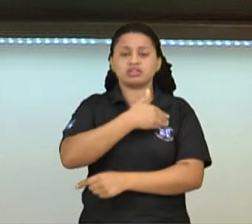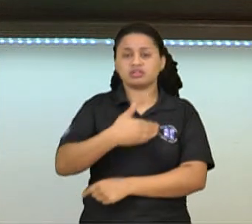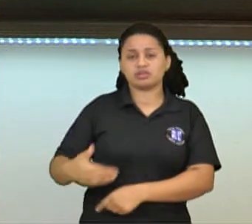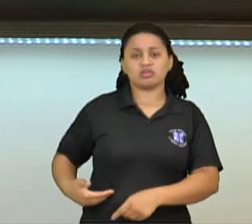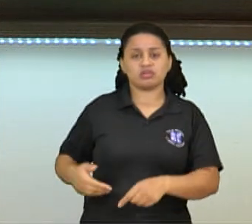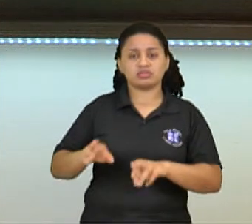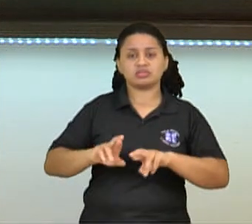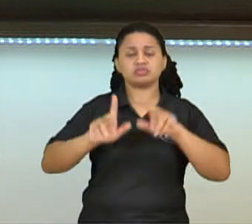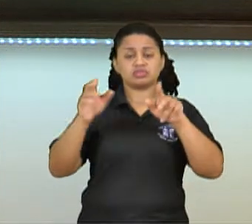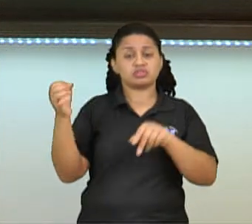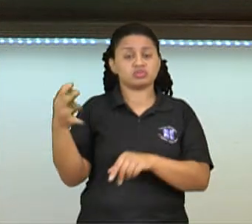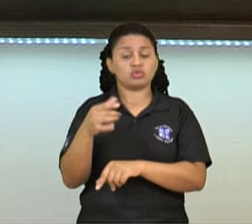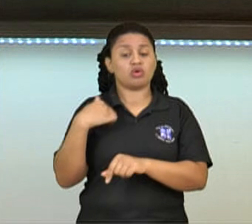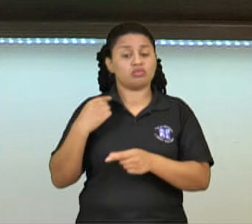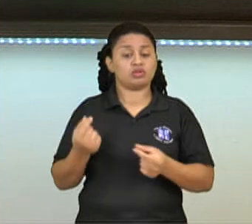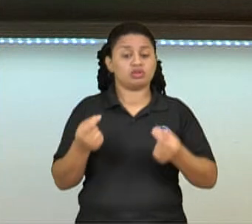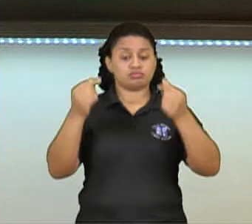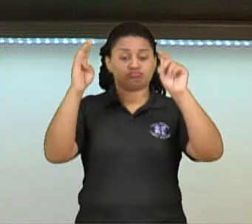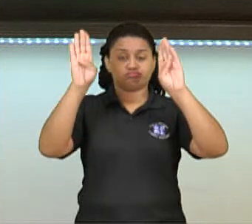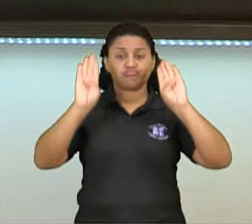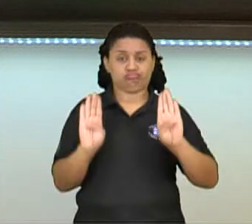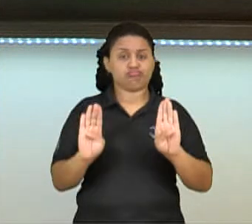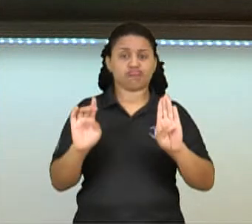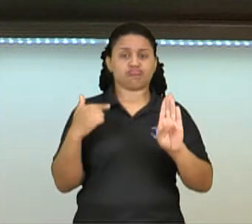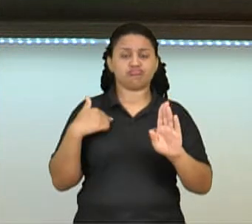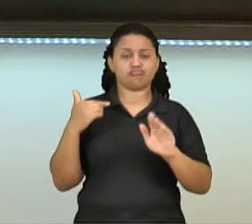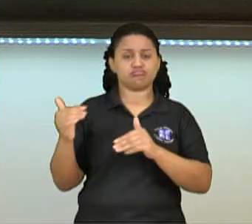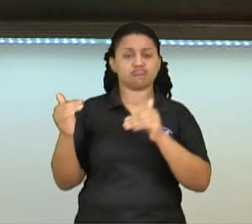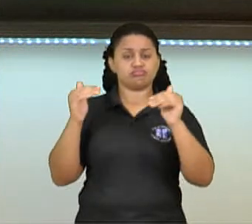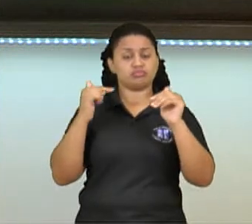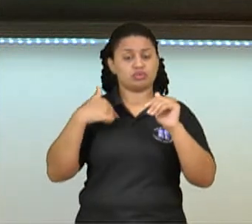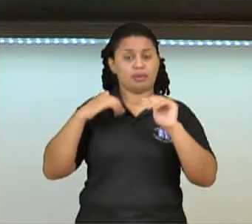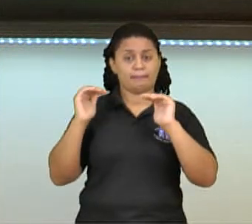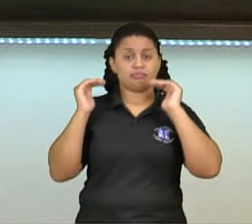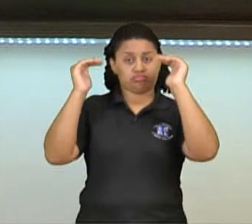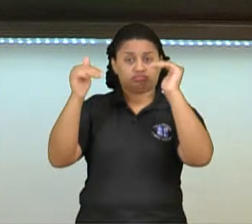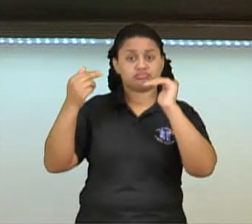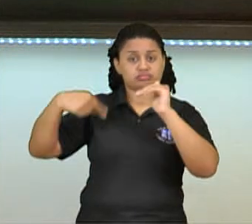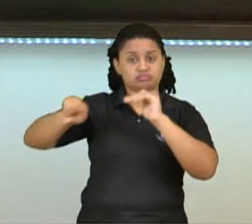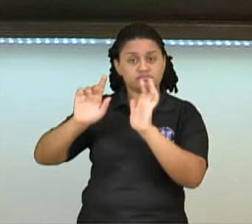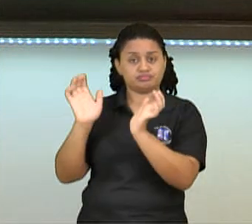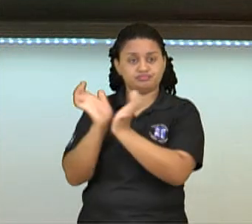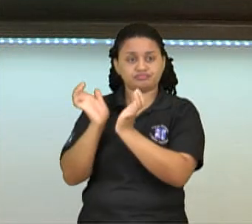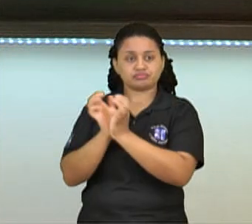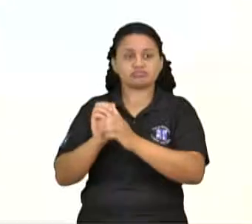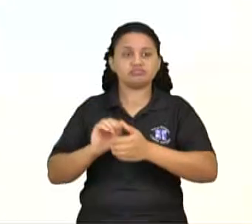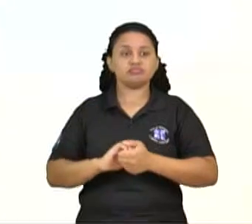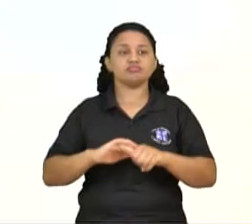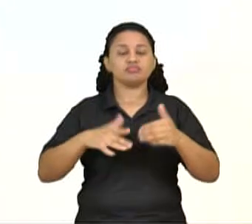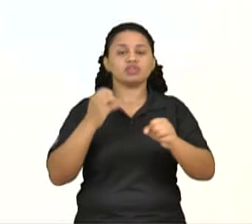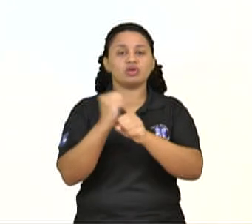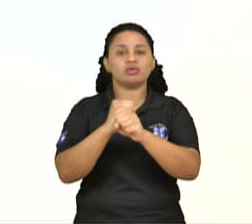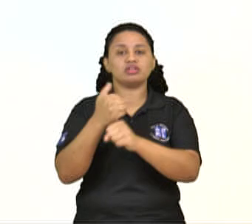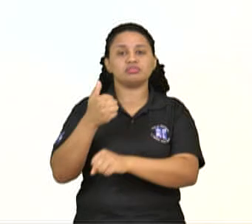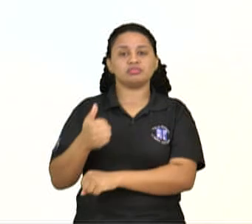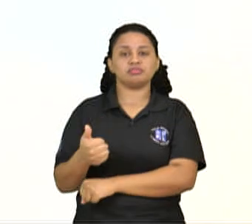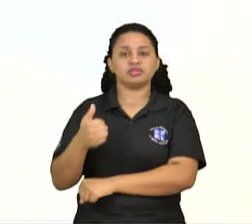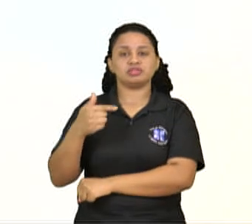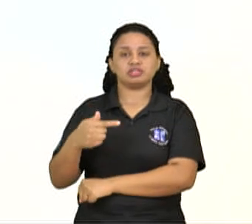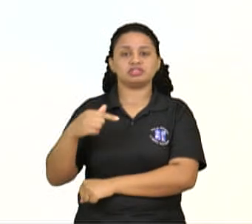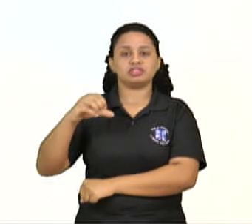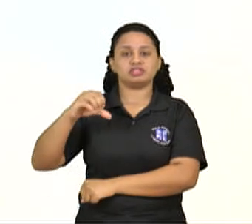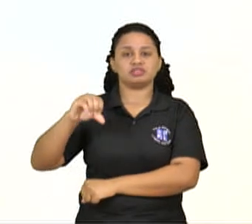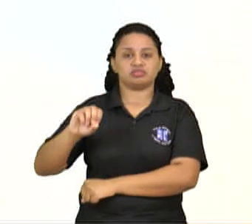composto pela alta burguesia da qual faziam parte os girondinos. Então, no ano de 1795, nós vamos ver